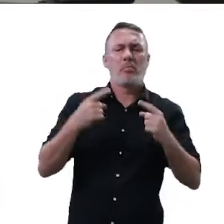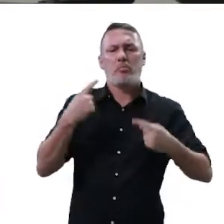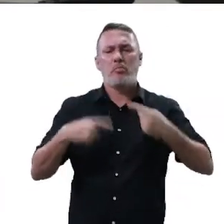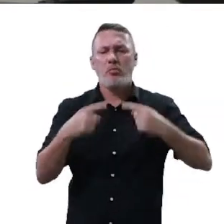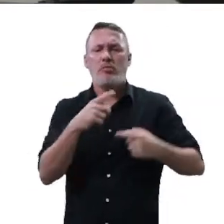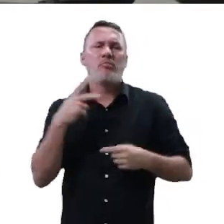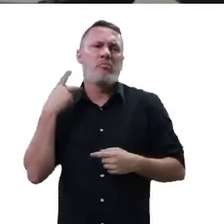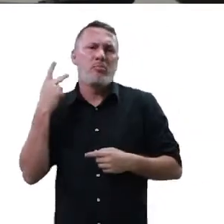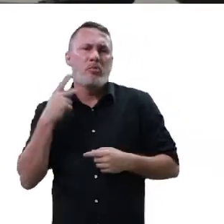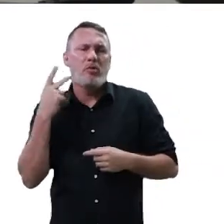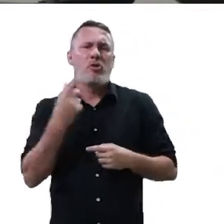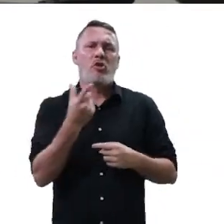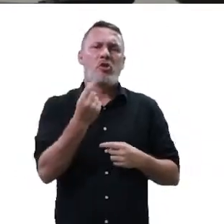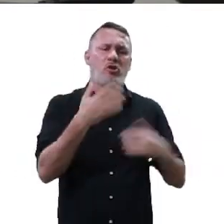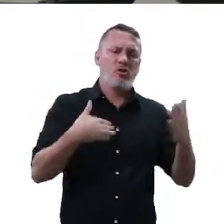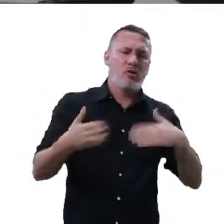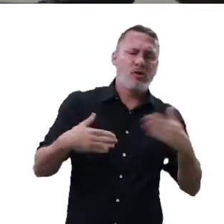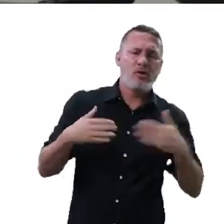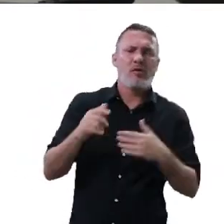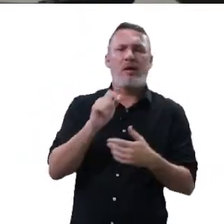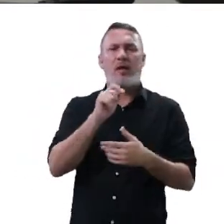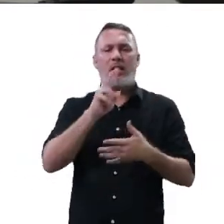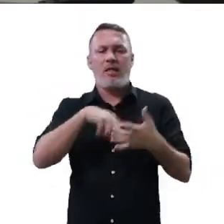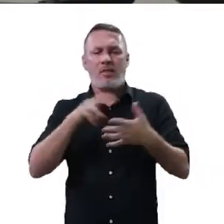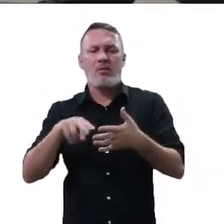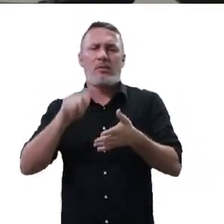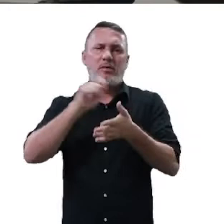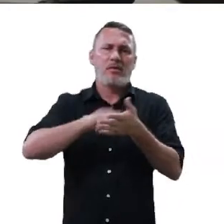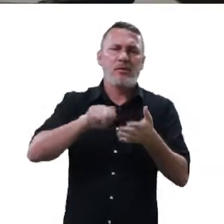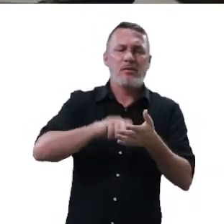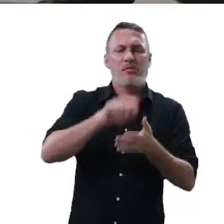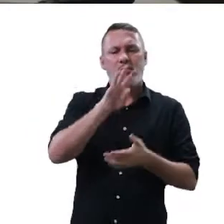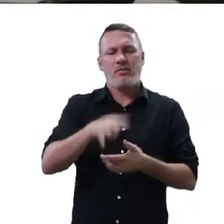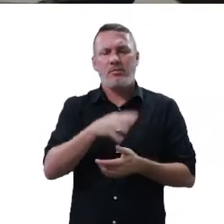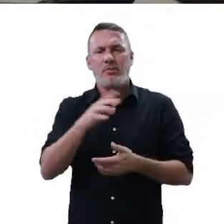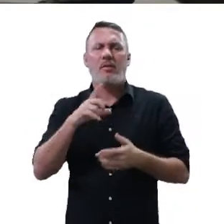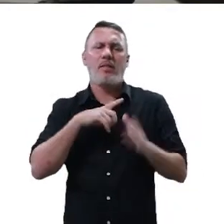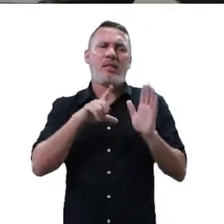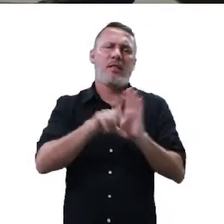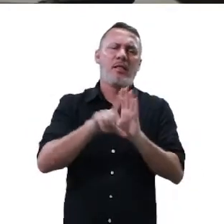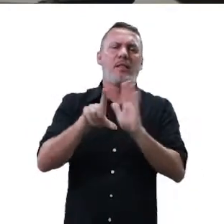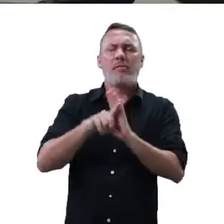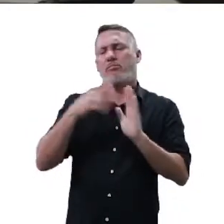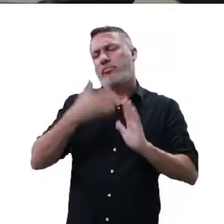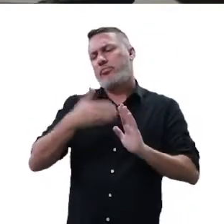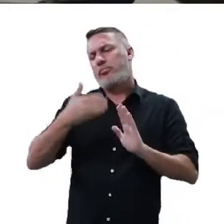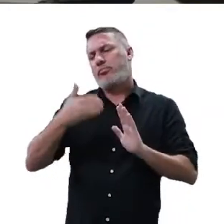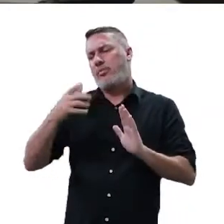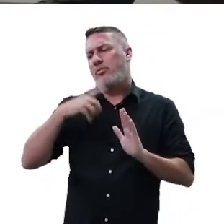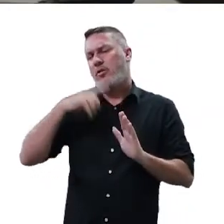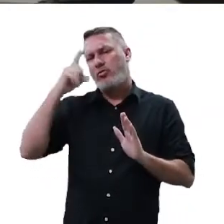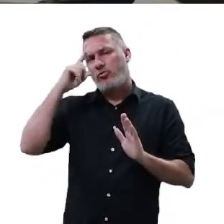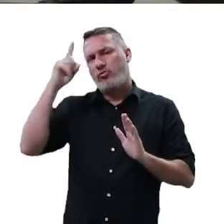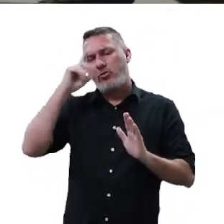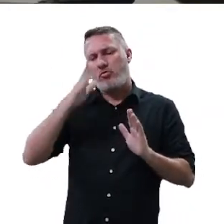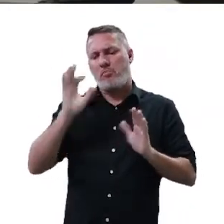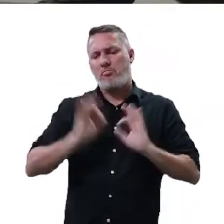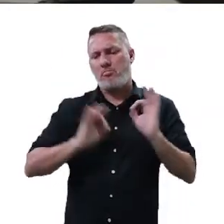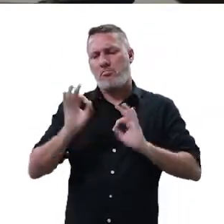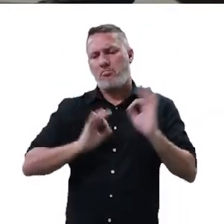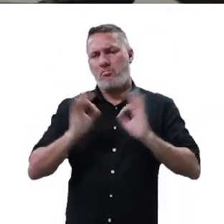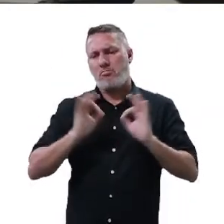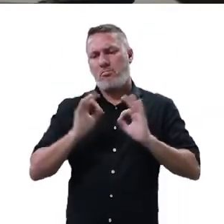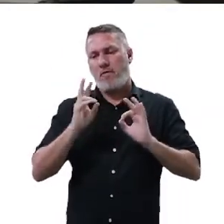a política, as viagens marítimas, a moeda, o alfabeto, o calendário, a própria lei escrita. Então, tudo isso